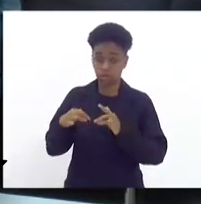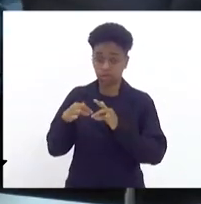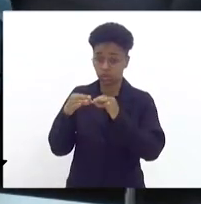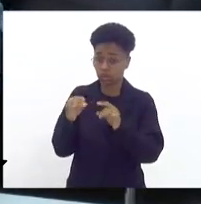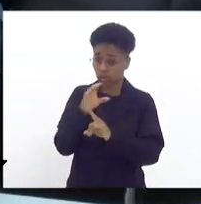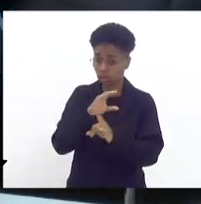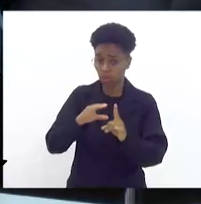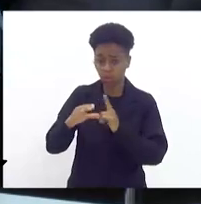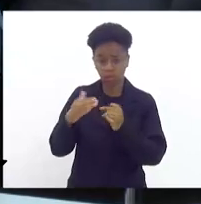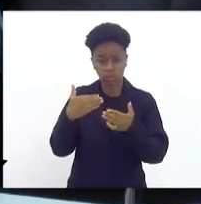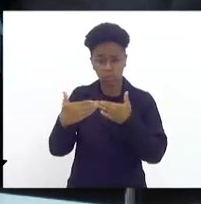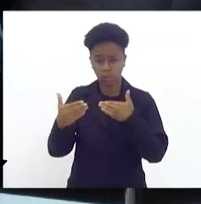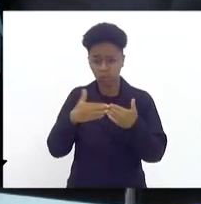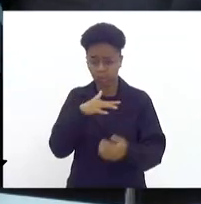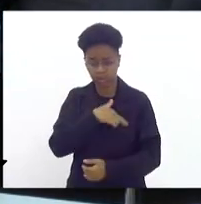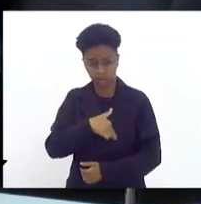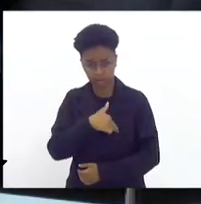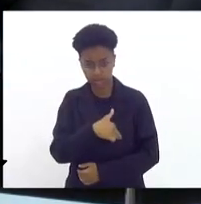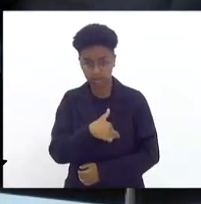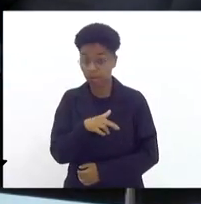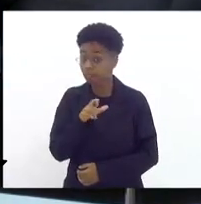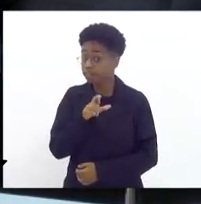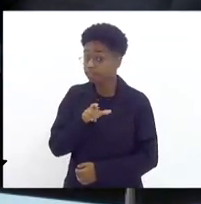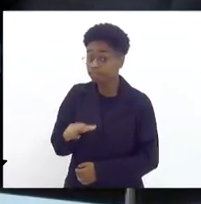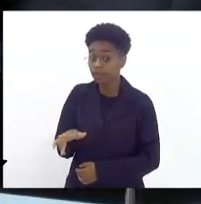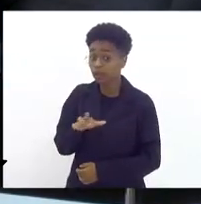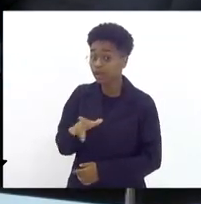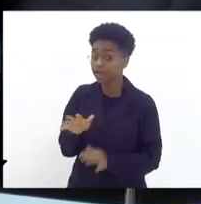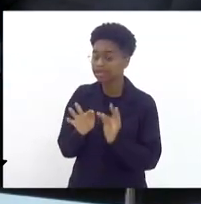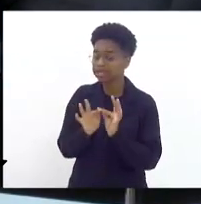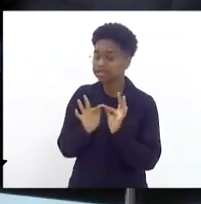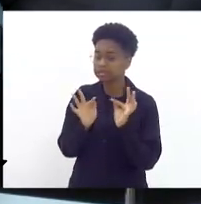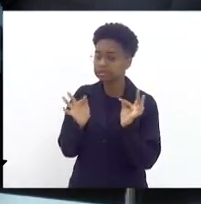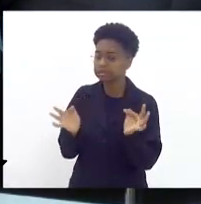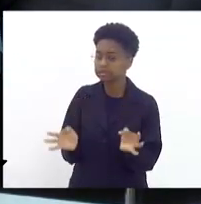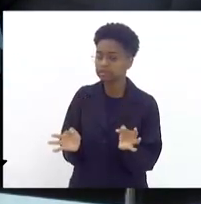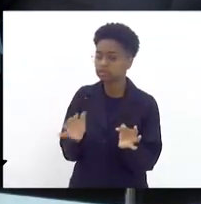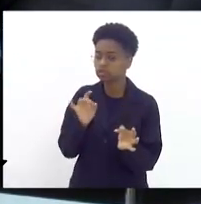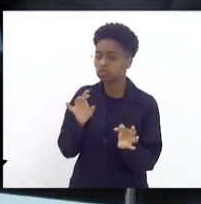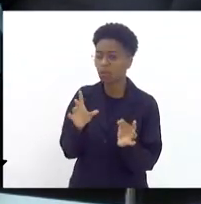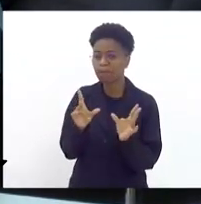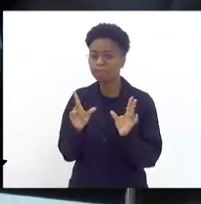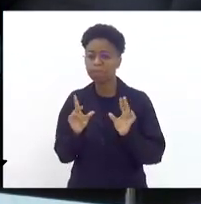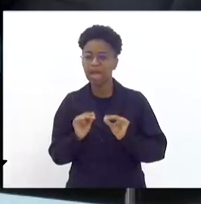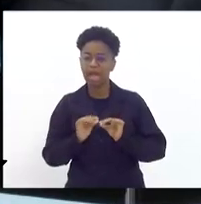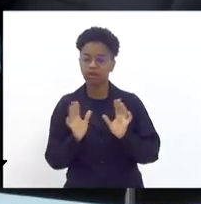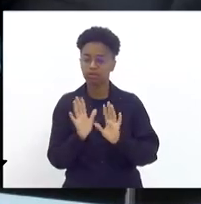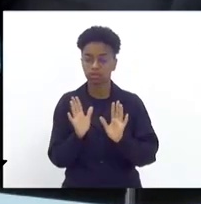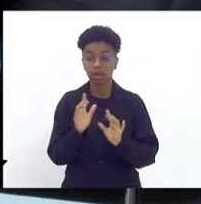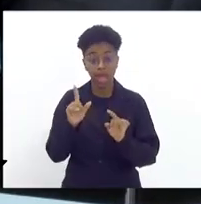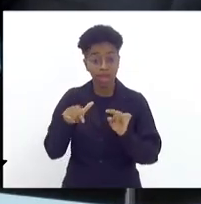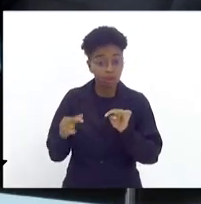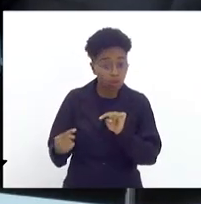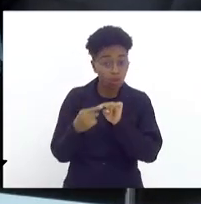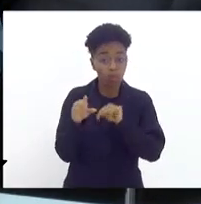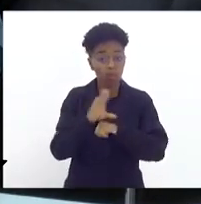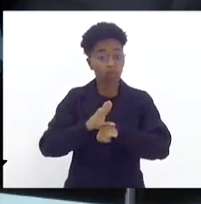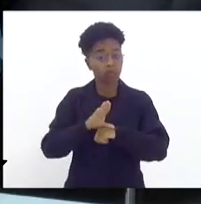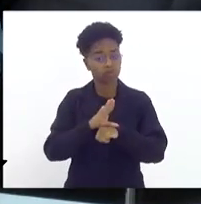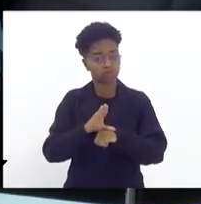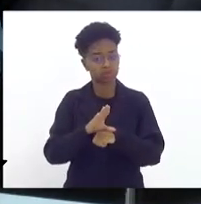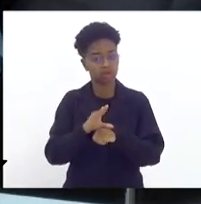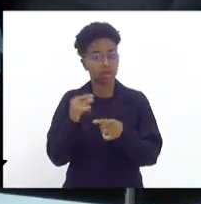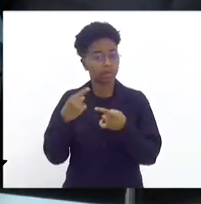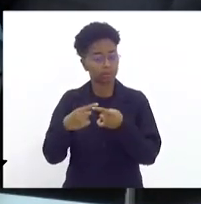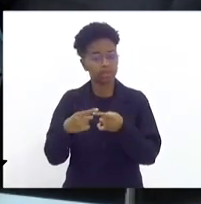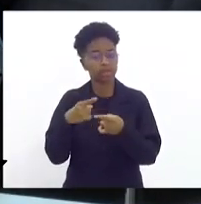os cultos de qualquer crença, não era uma simples questão de mérito, era uma questão de constitucionalidade, dentro